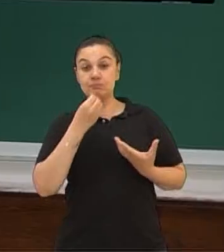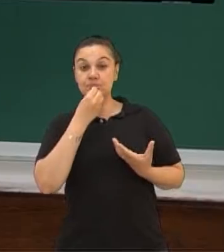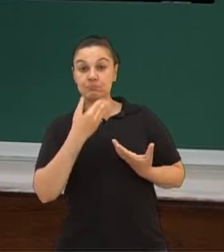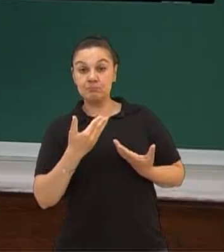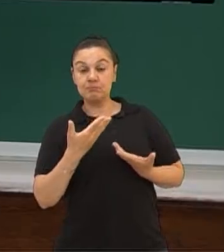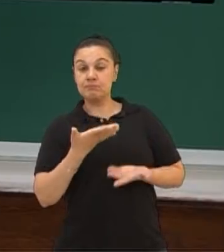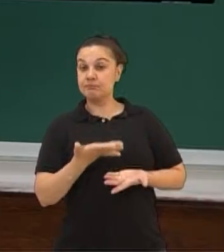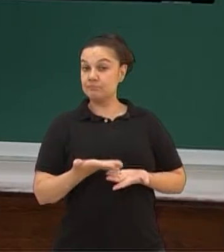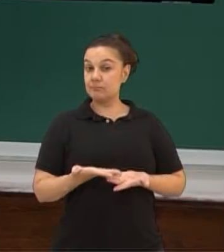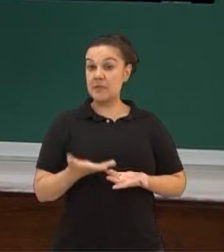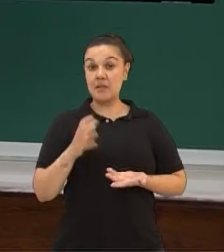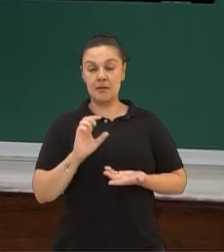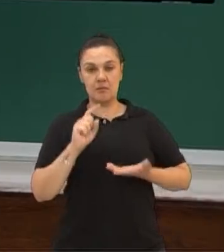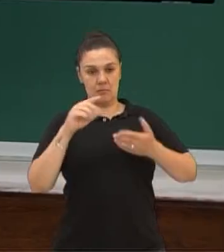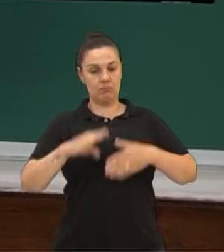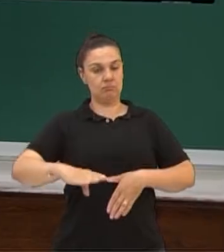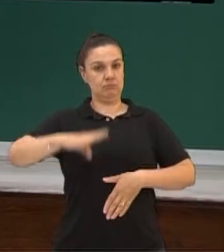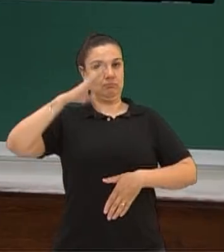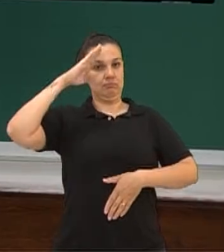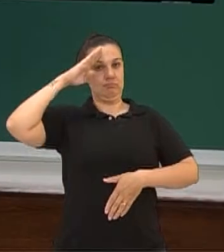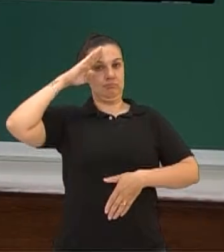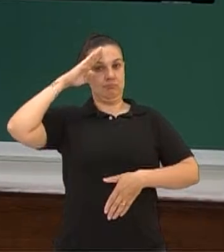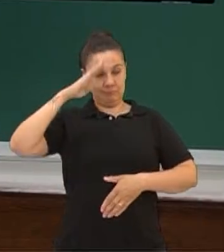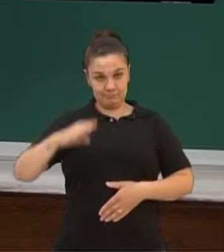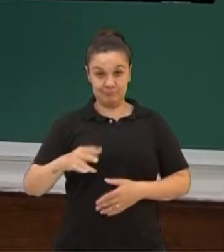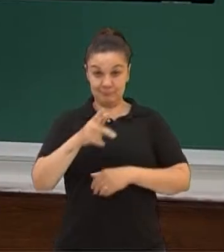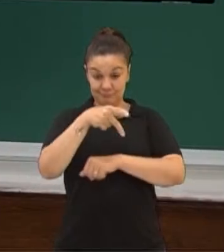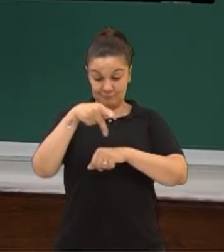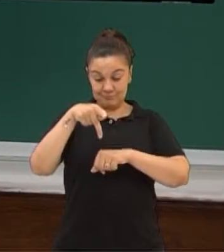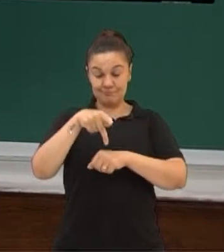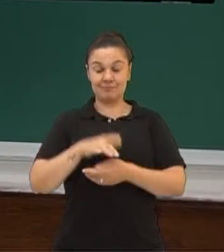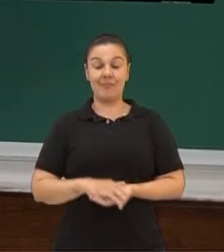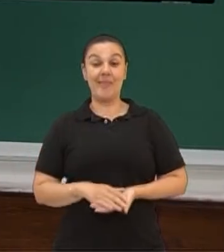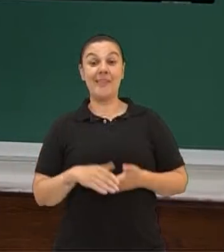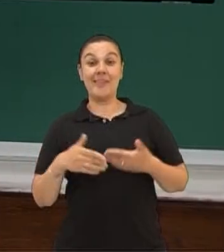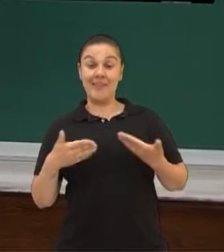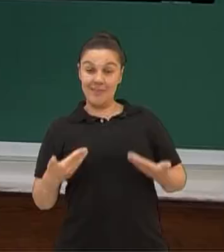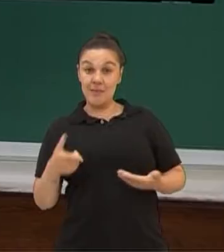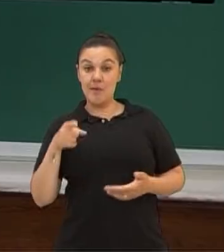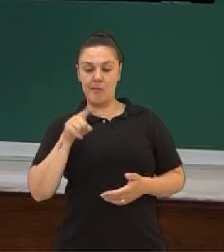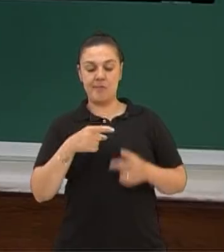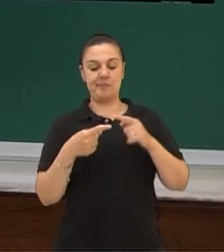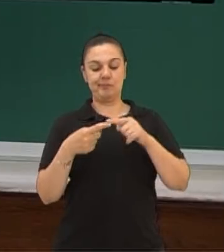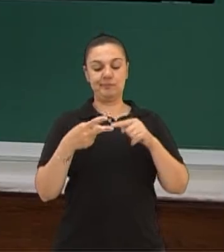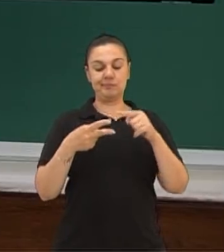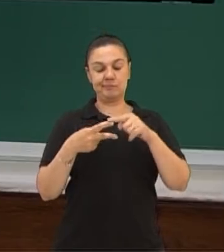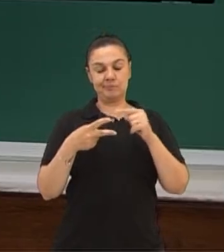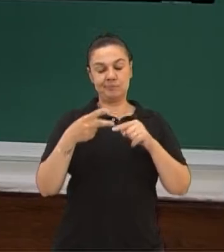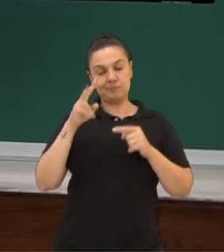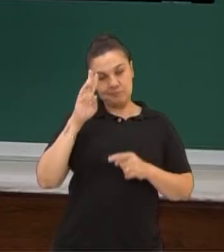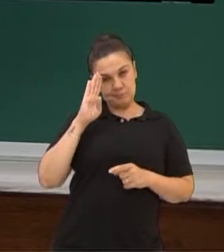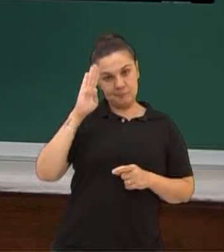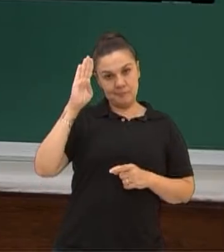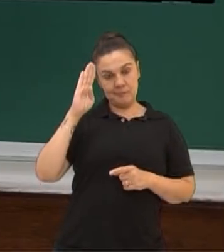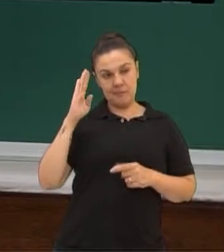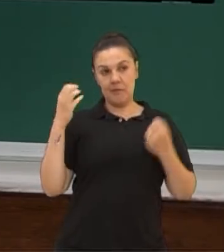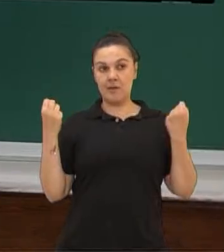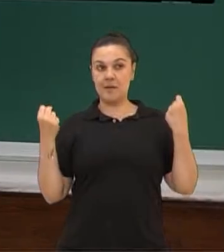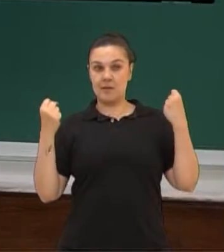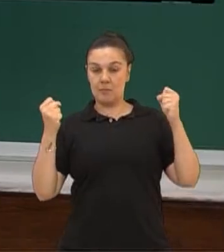bem, né, para servir e defender a sua nação. Então, esses eram os dois principais motivos